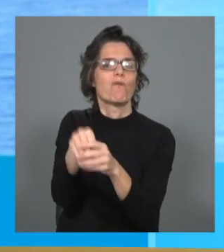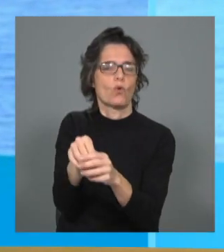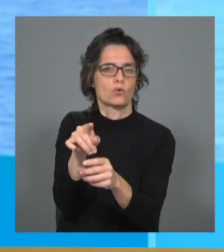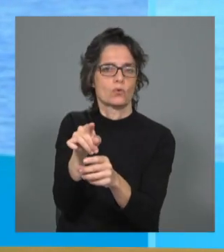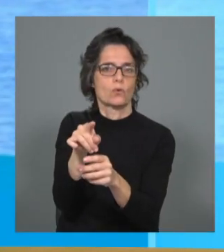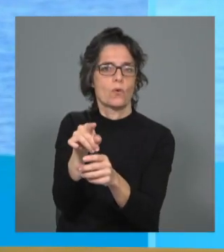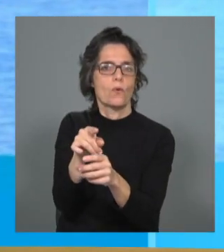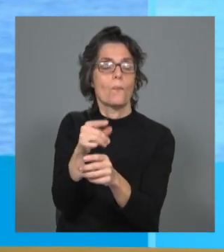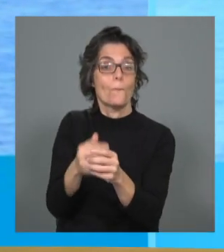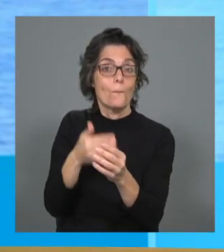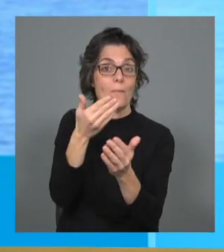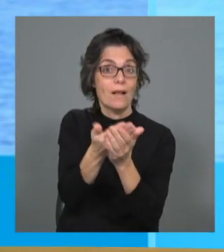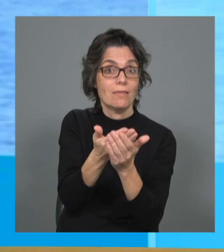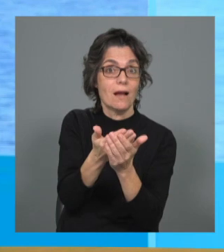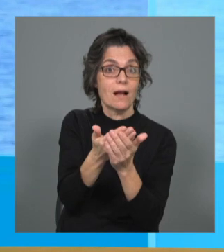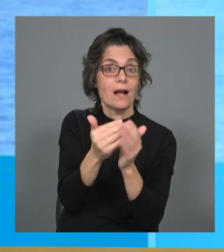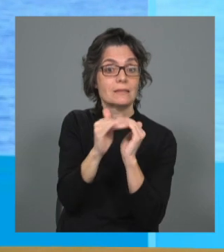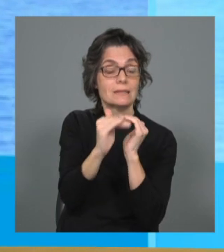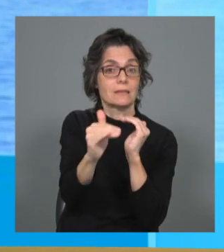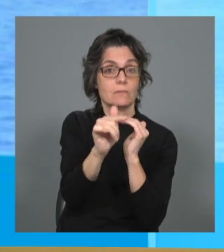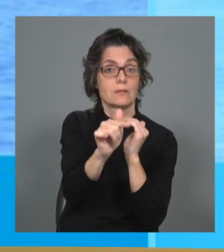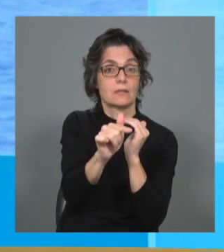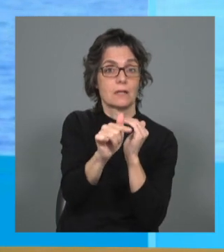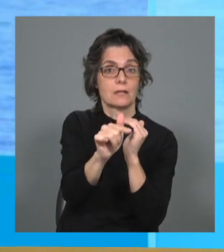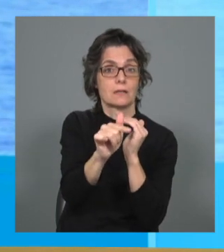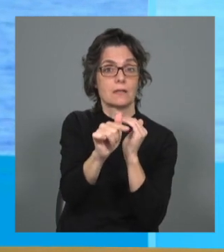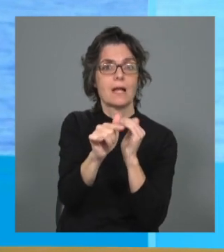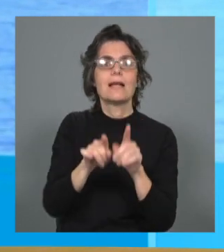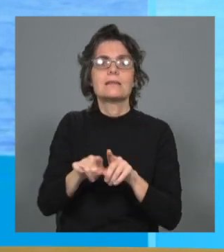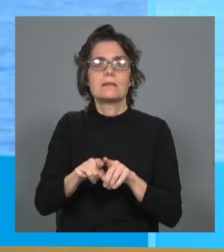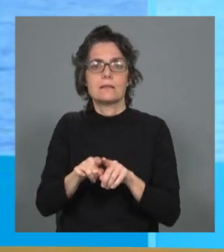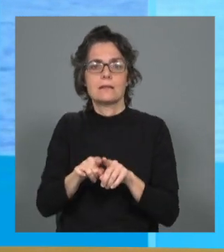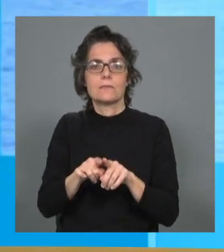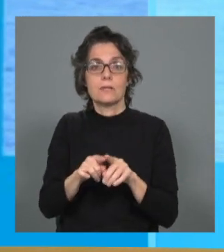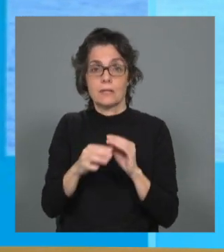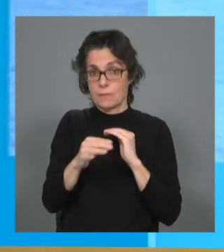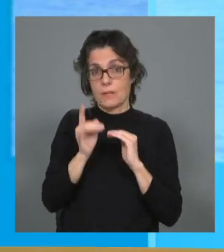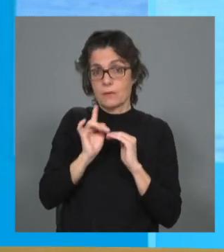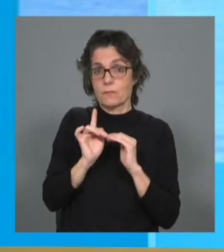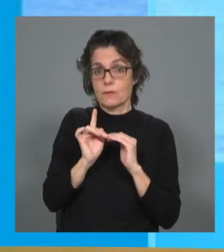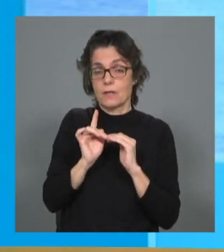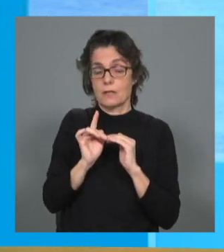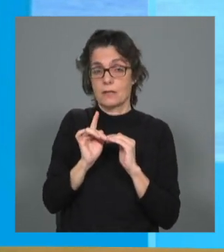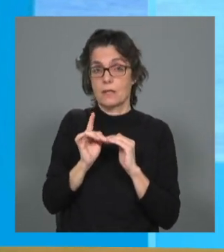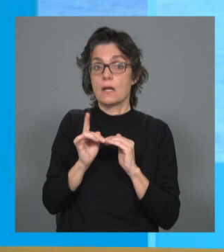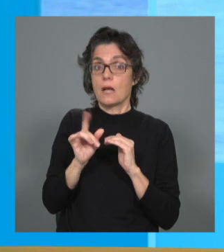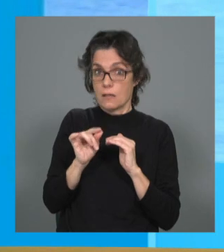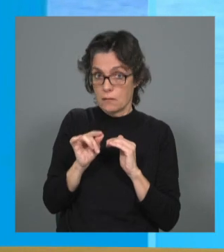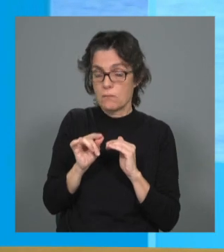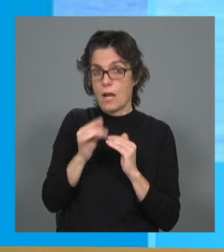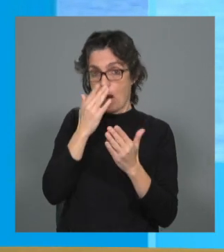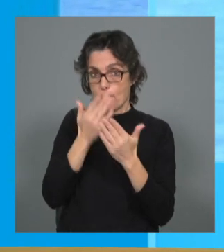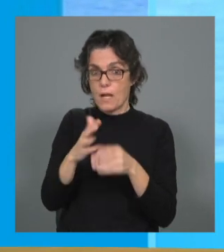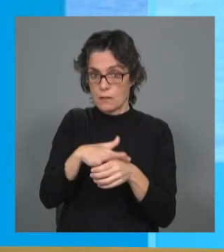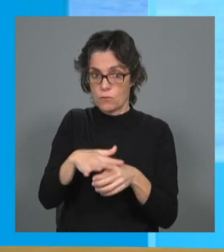garantir uma estabilidade que é sempre importante em política, mas que é ainda mais importante num cenário pós-pandémico. Ou